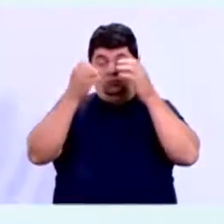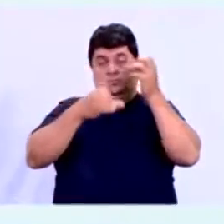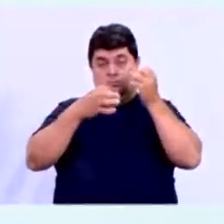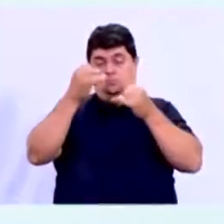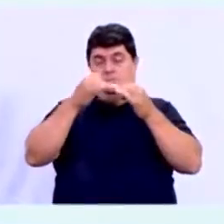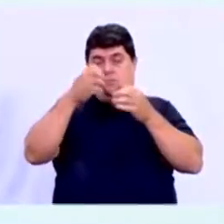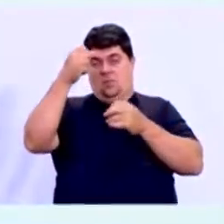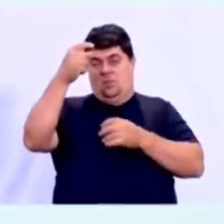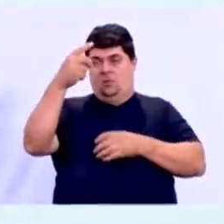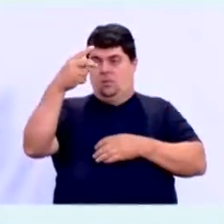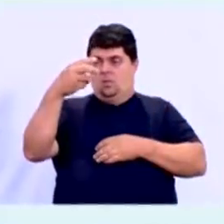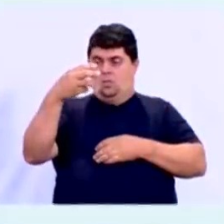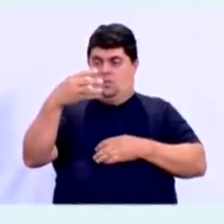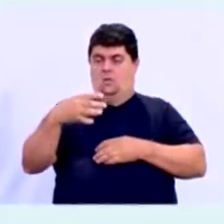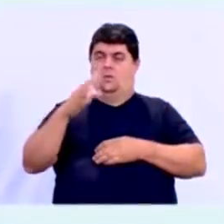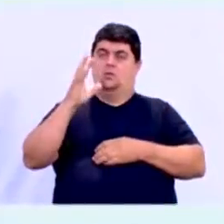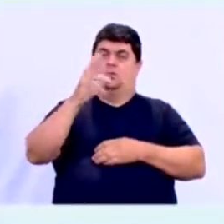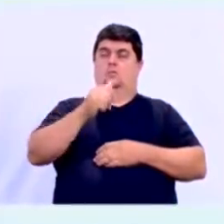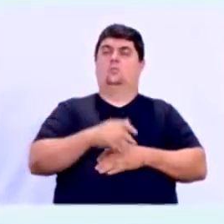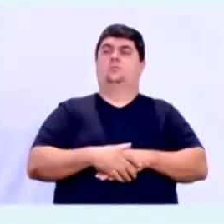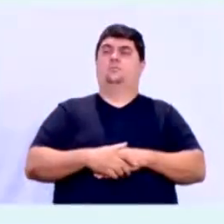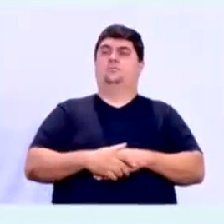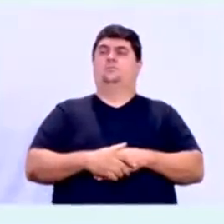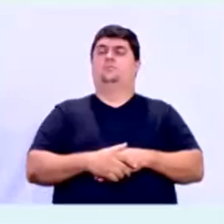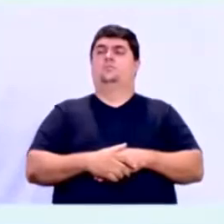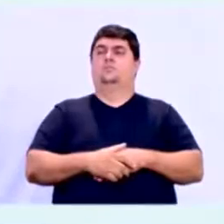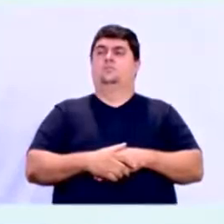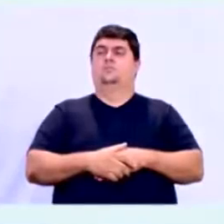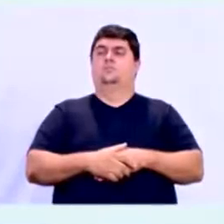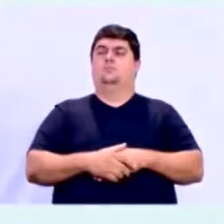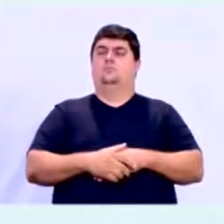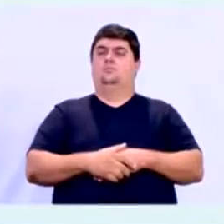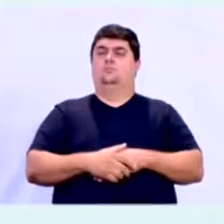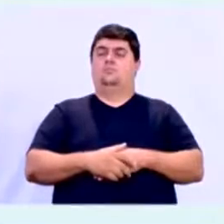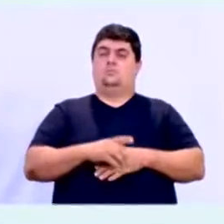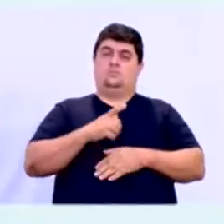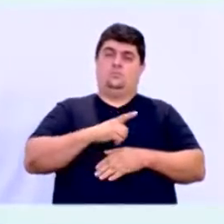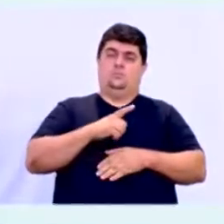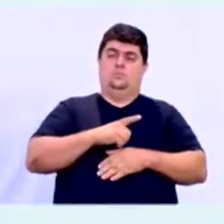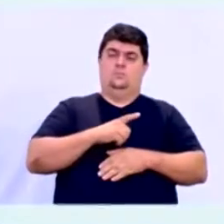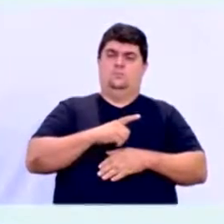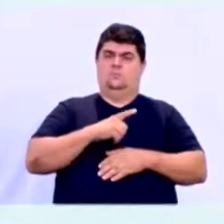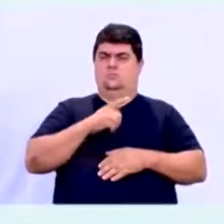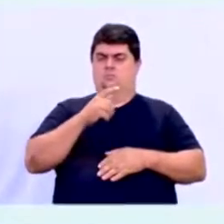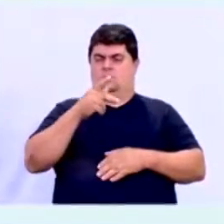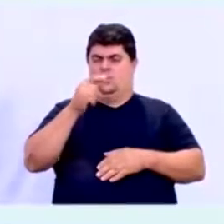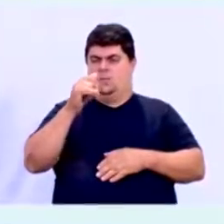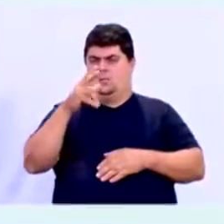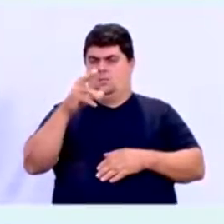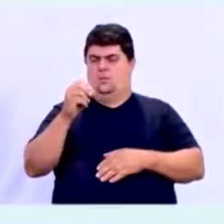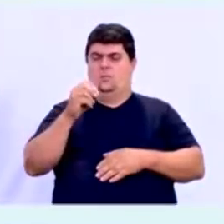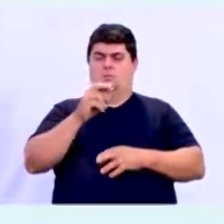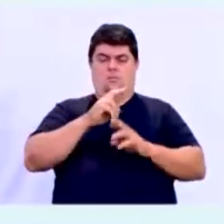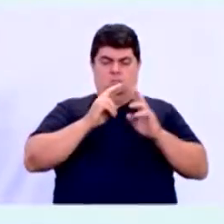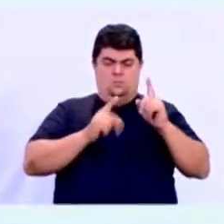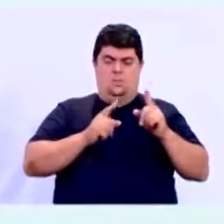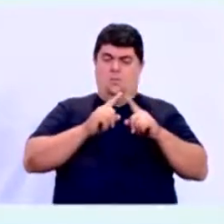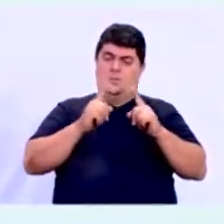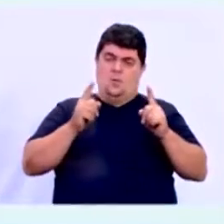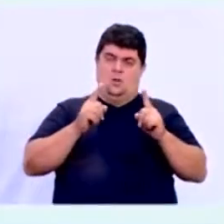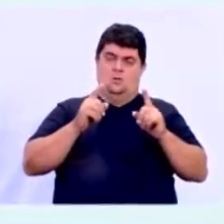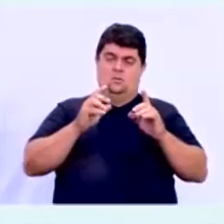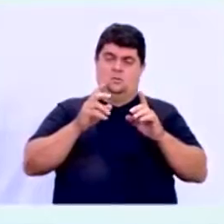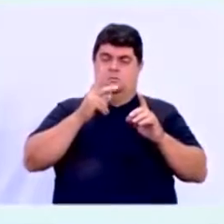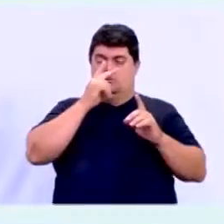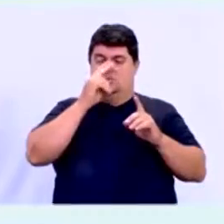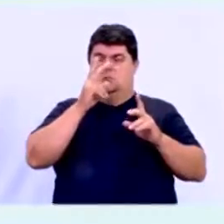aqueles pontos que vocês viram ali. Então o plano, como eu disse, tem muitos planos que são diferentes, mas no entanto, alguns